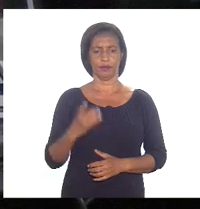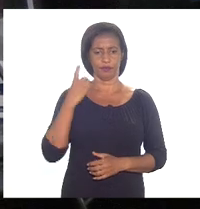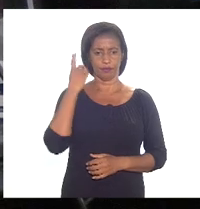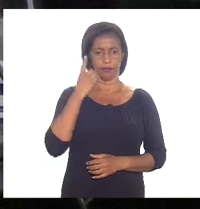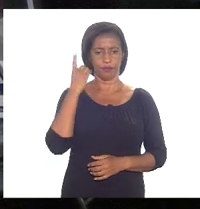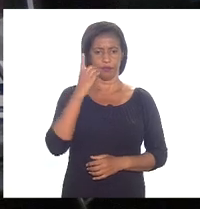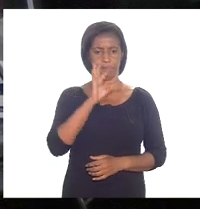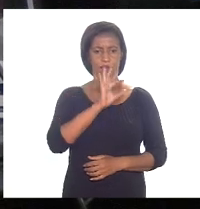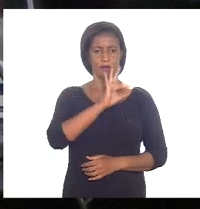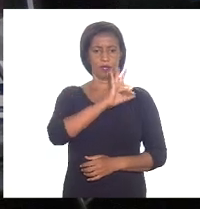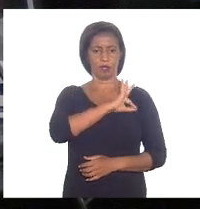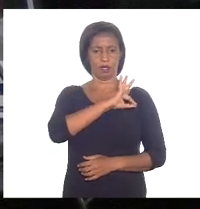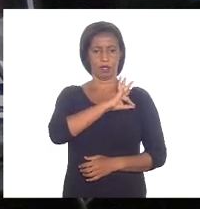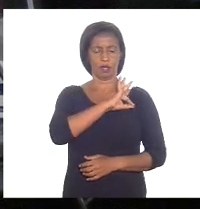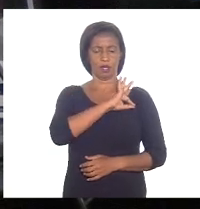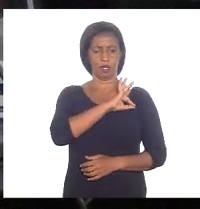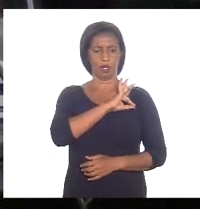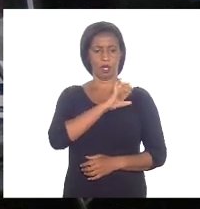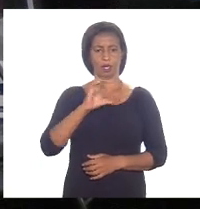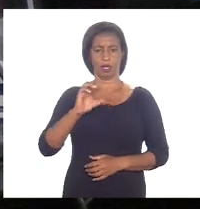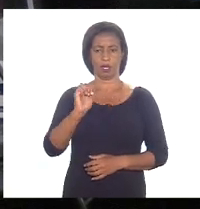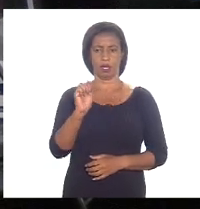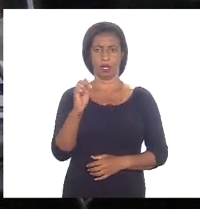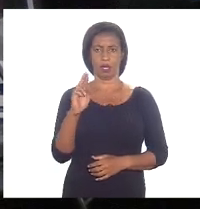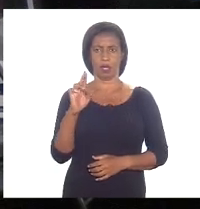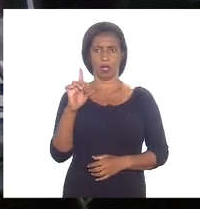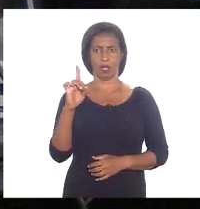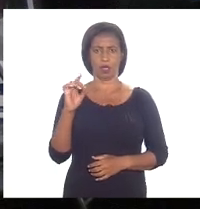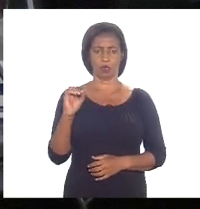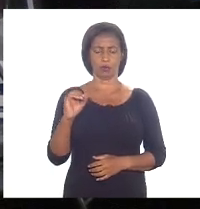Deputado delegado Carlos Augusto.